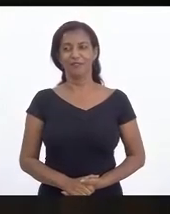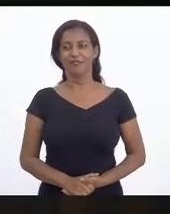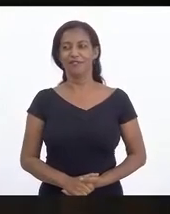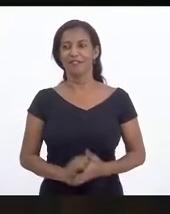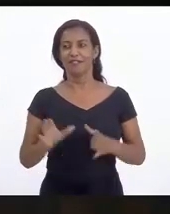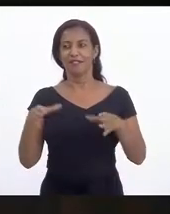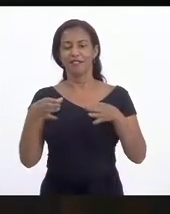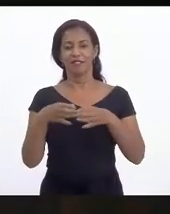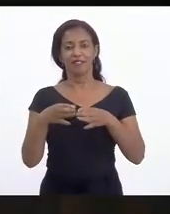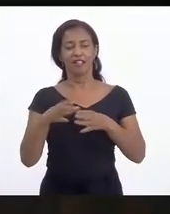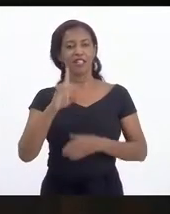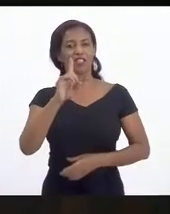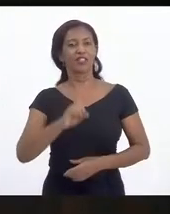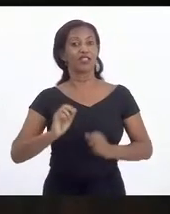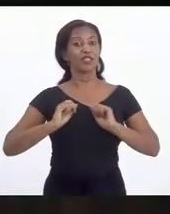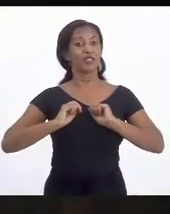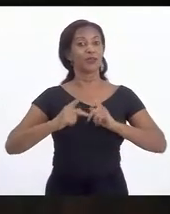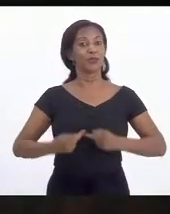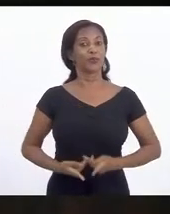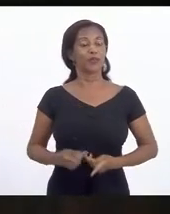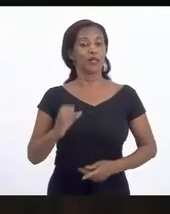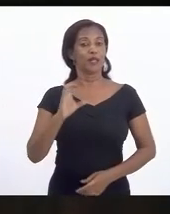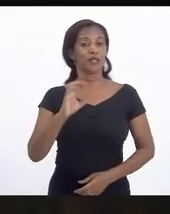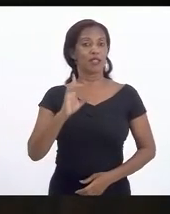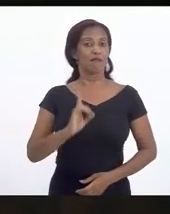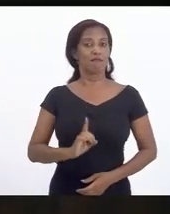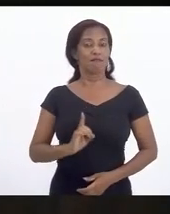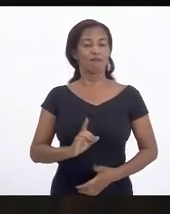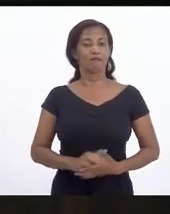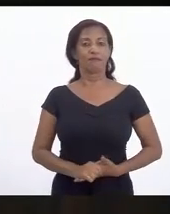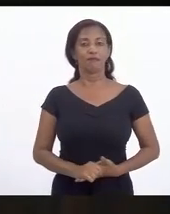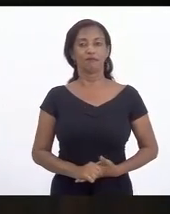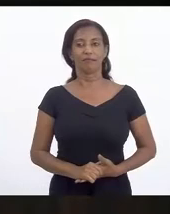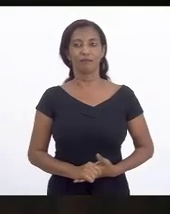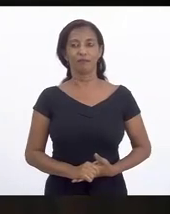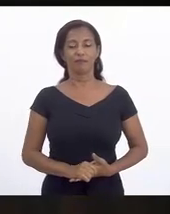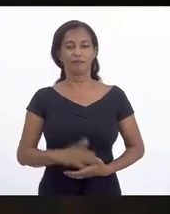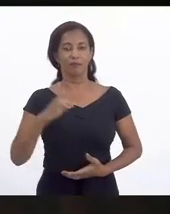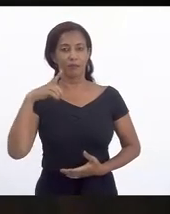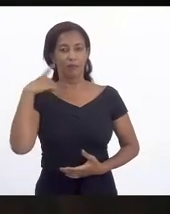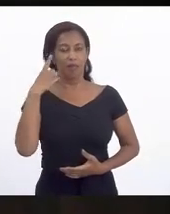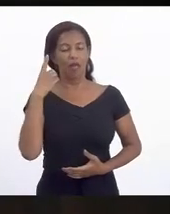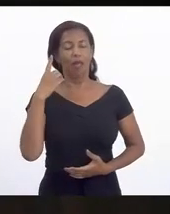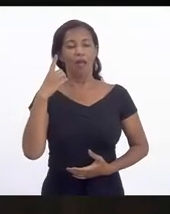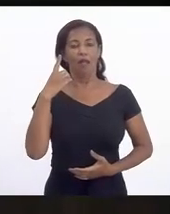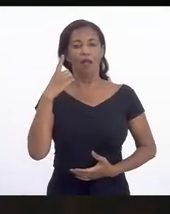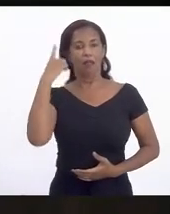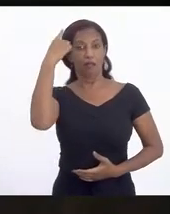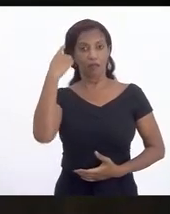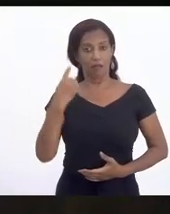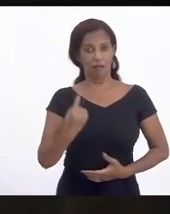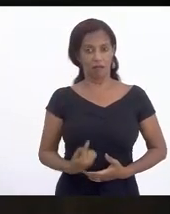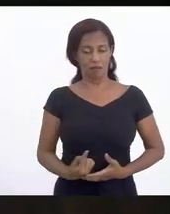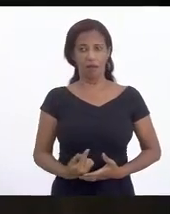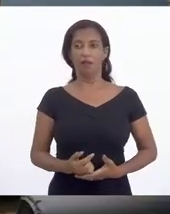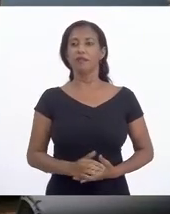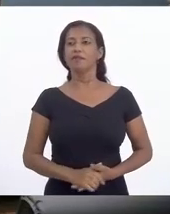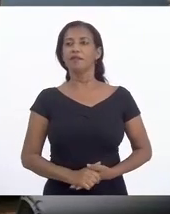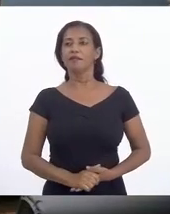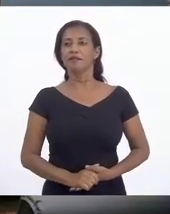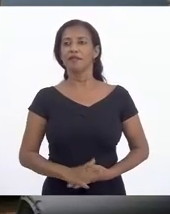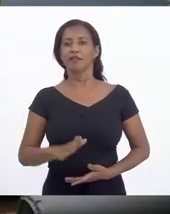Pela Comissão de Defesa dos Direitos Humanos e Cidadania, deputada Dani Monteiro. contendam.